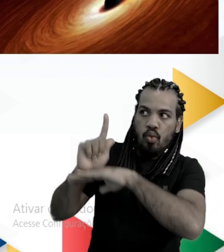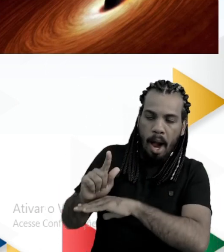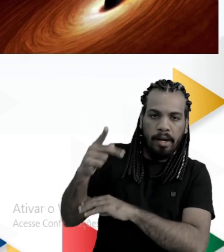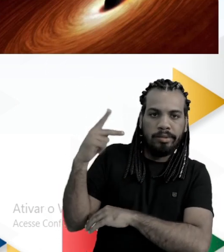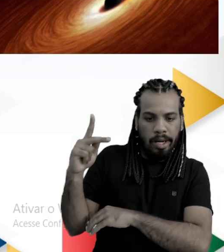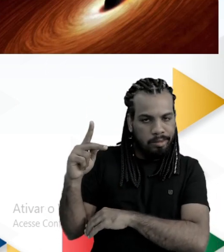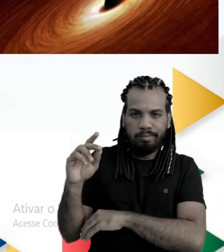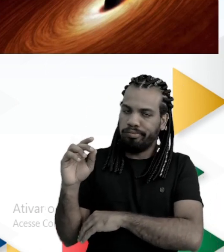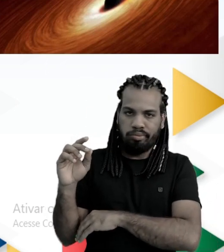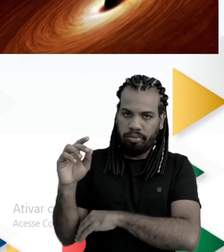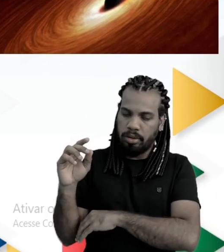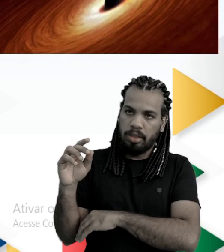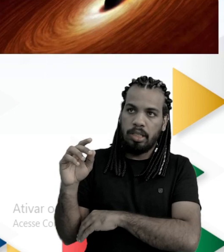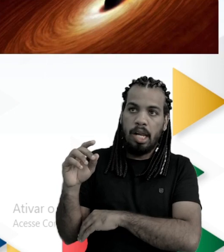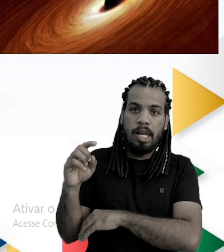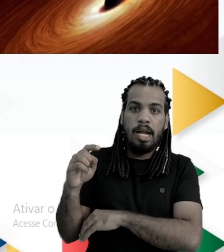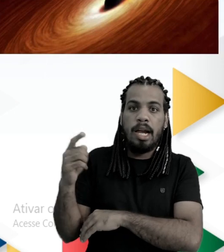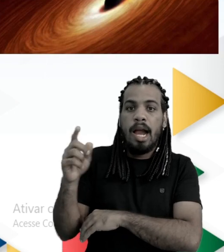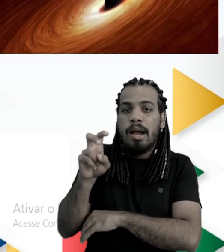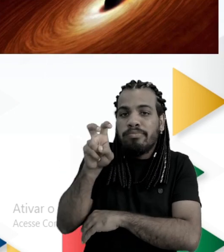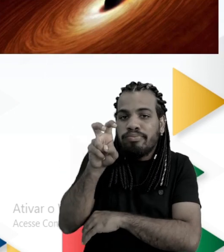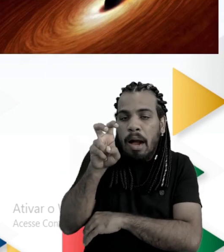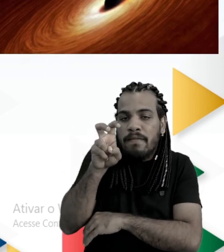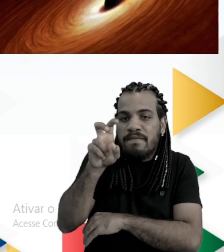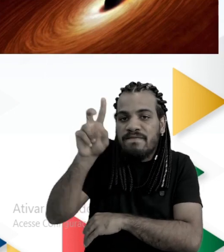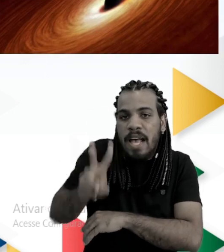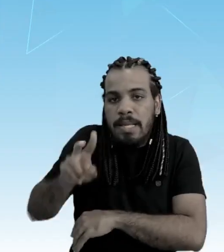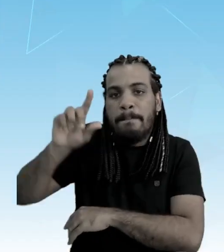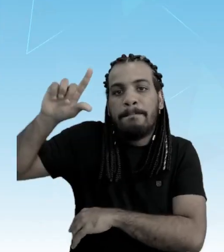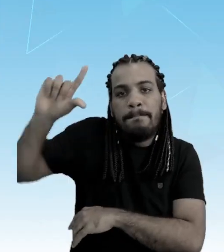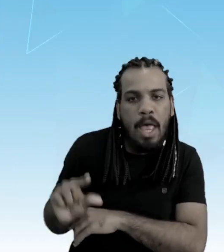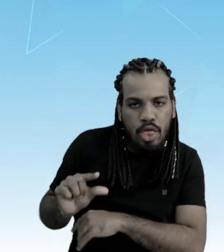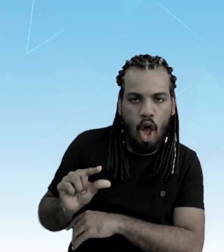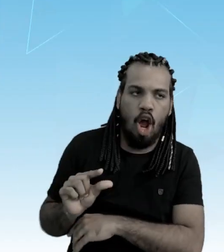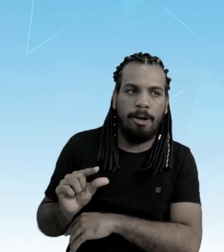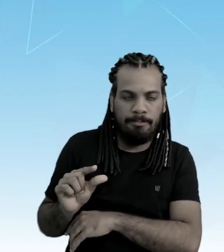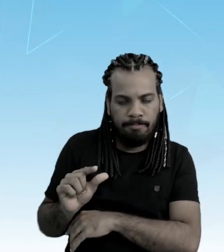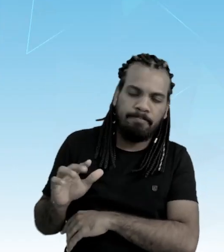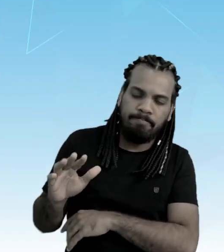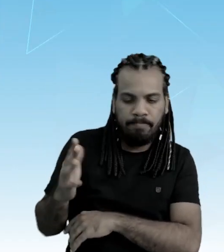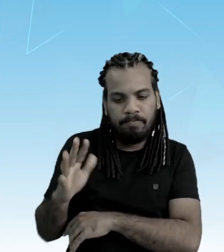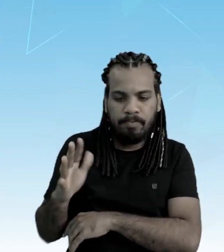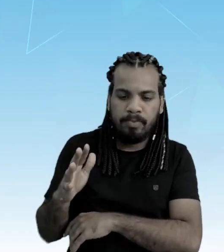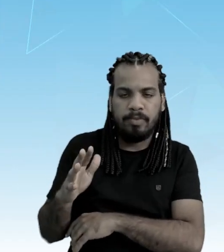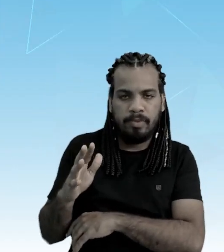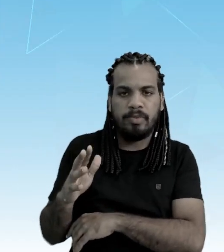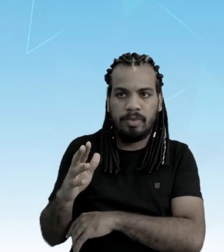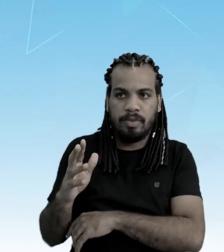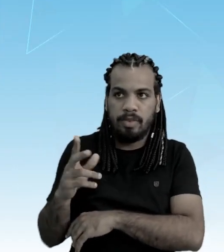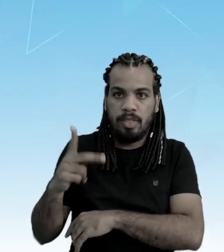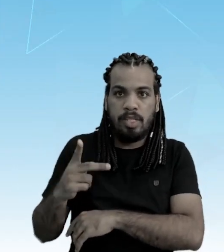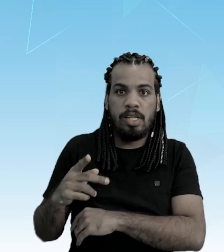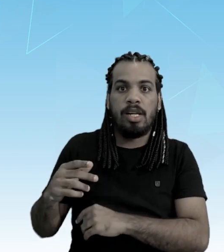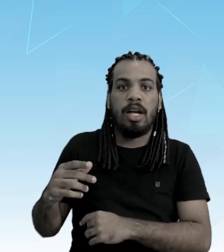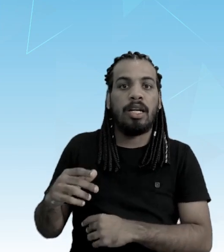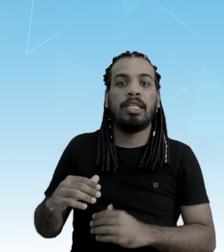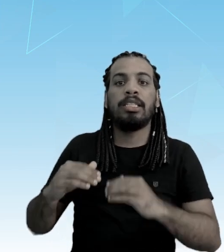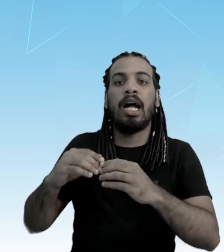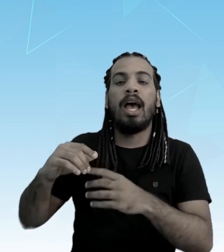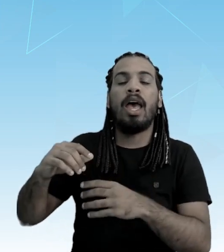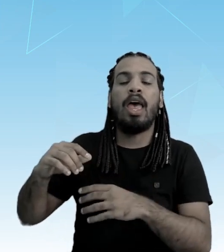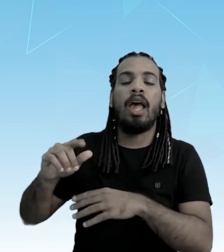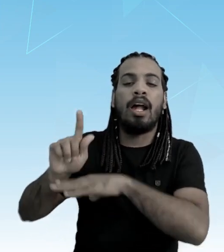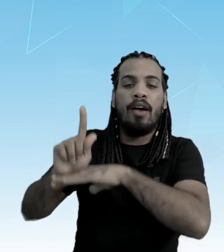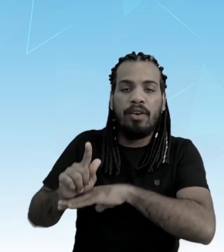né? Assim, cerca de 5 vezes menor, que está valendo ali aproximadamente, quando se fala da sua força